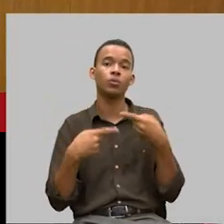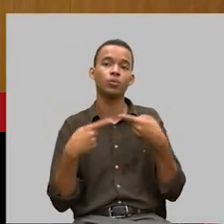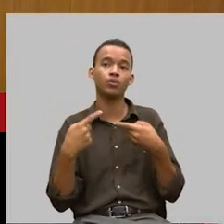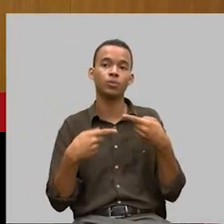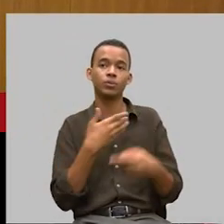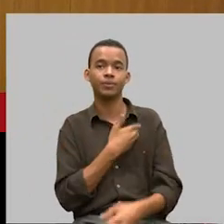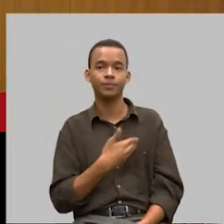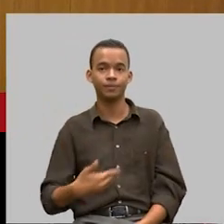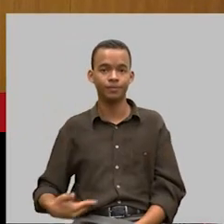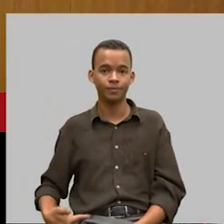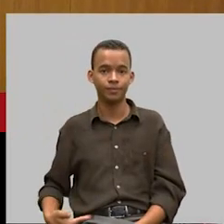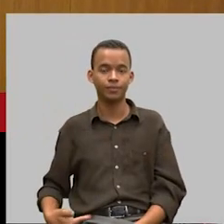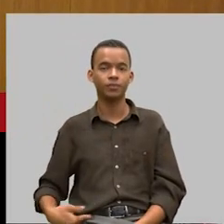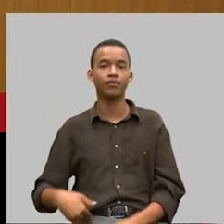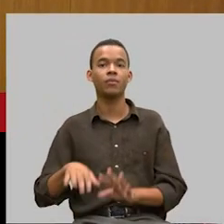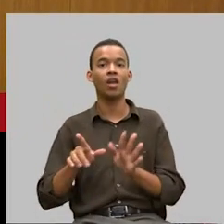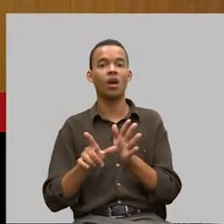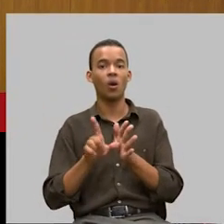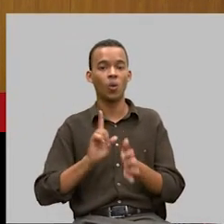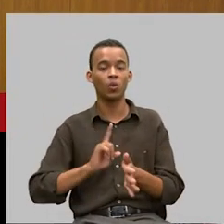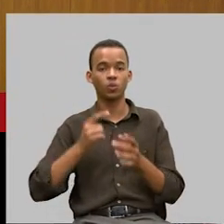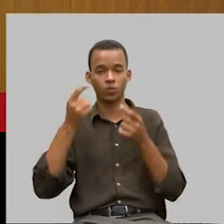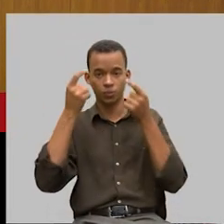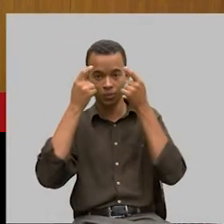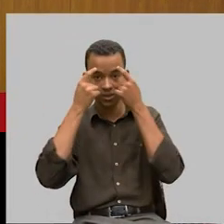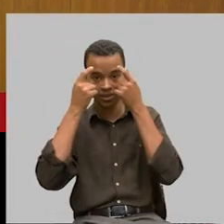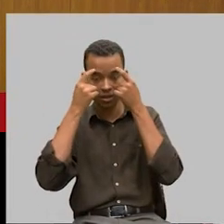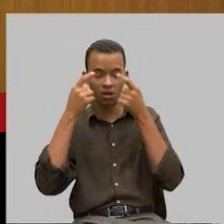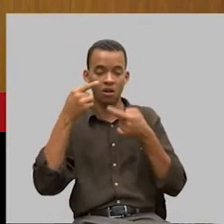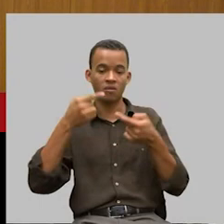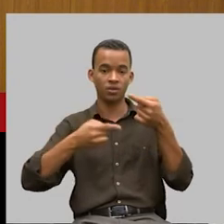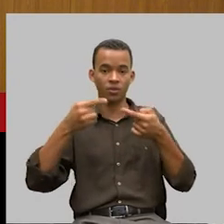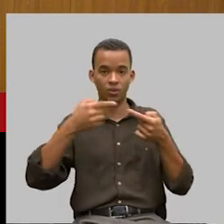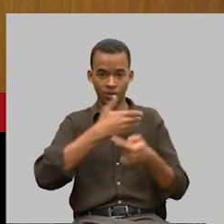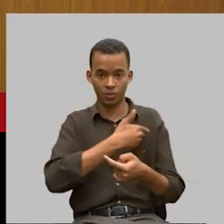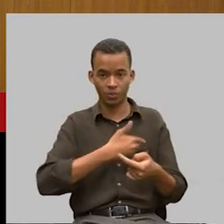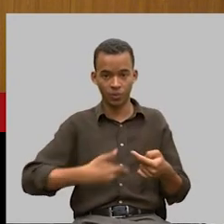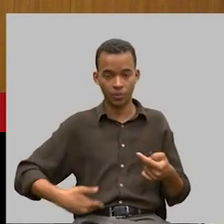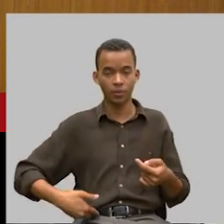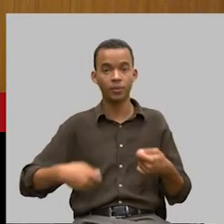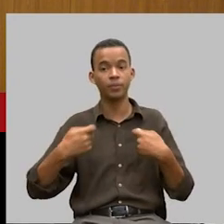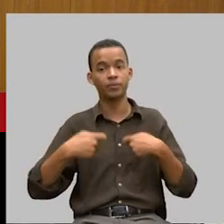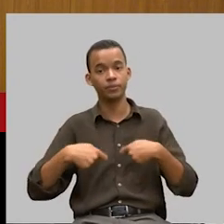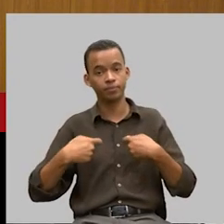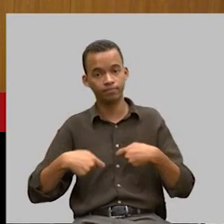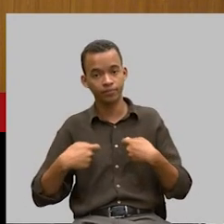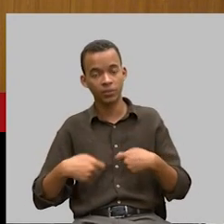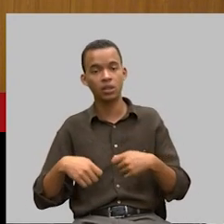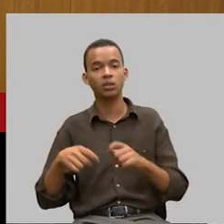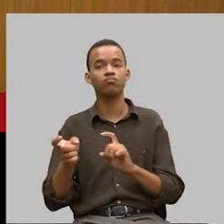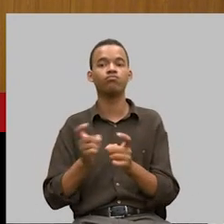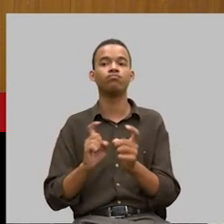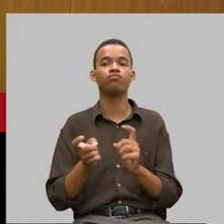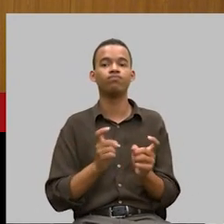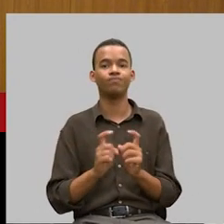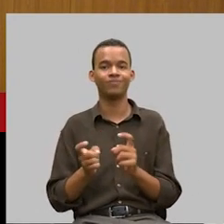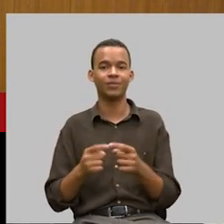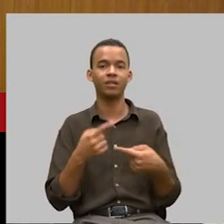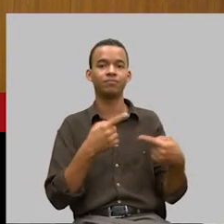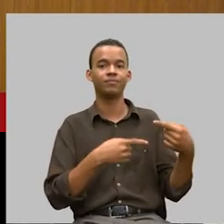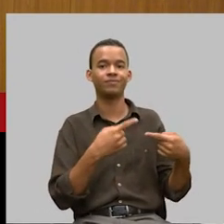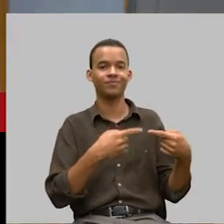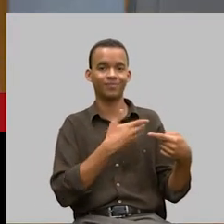necessidade das políticas públicas nós sabemos disso nós precisamos debater a destruição da política